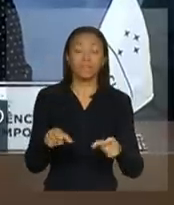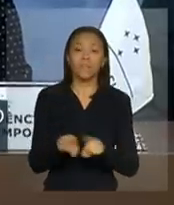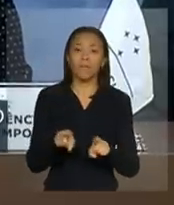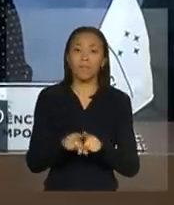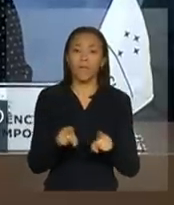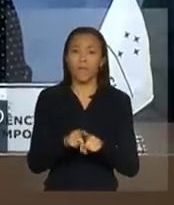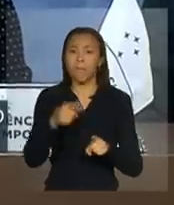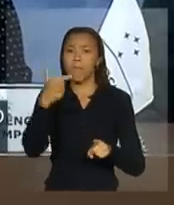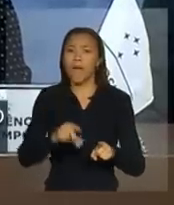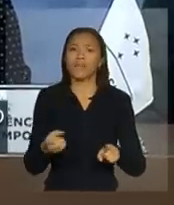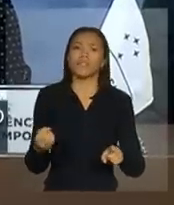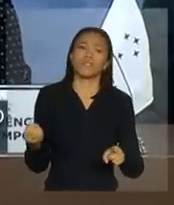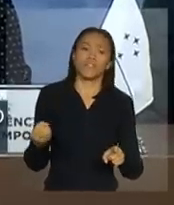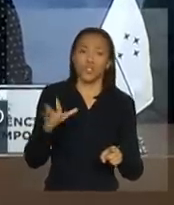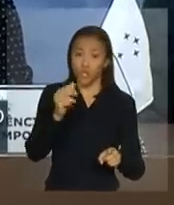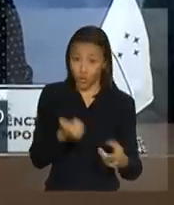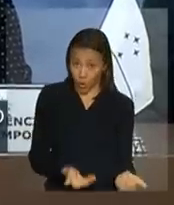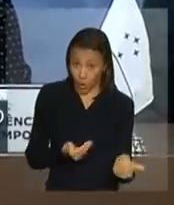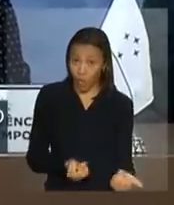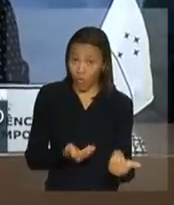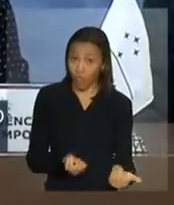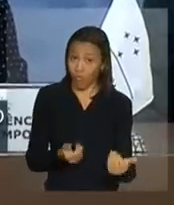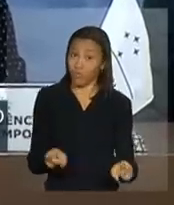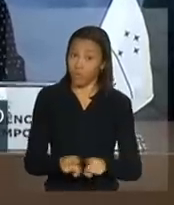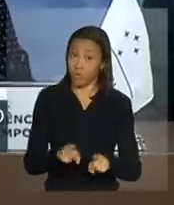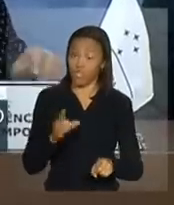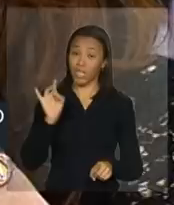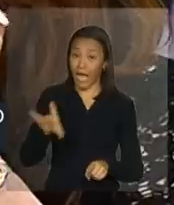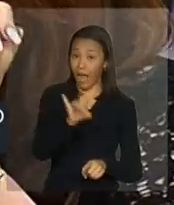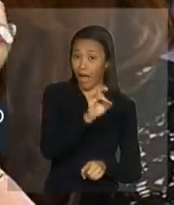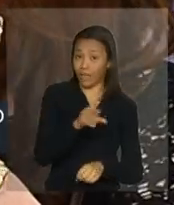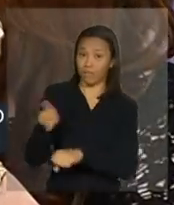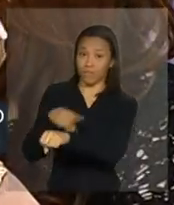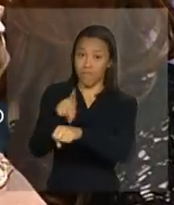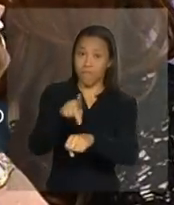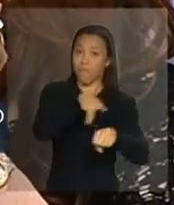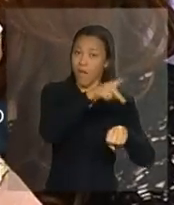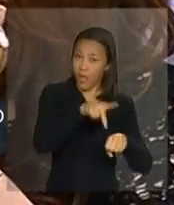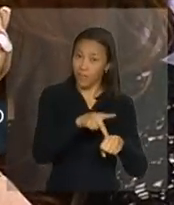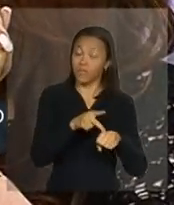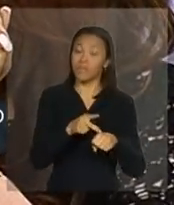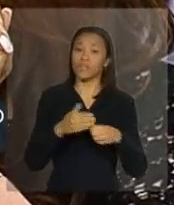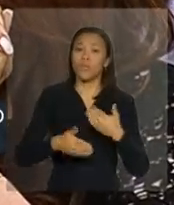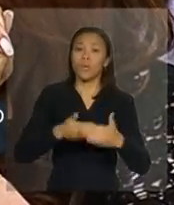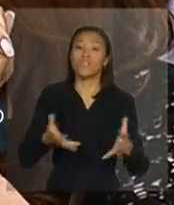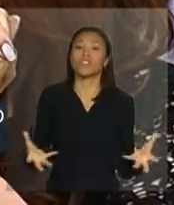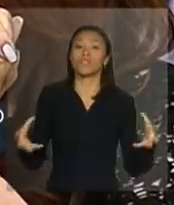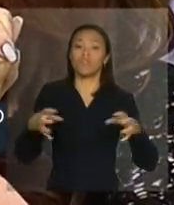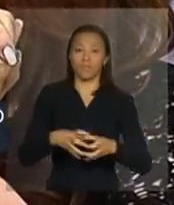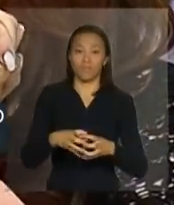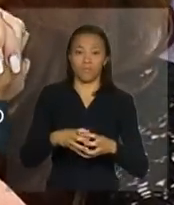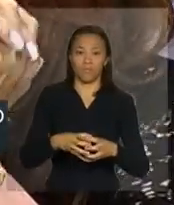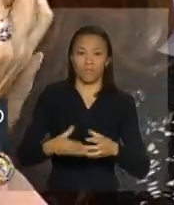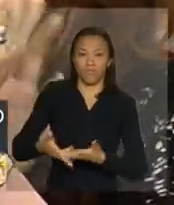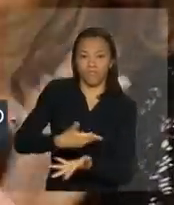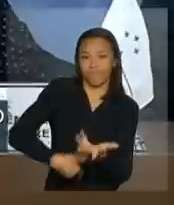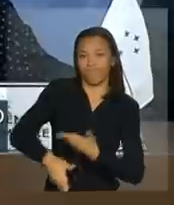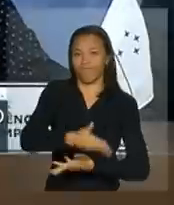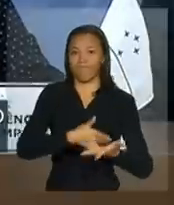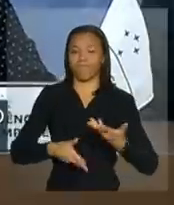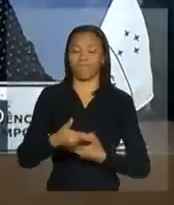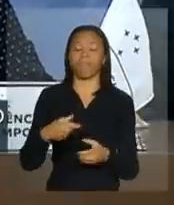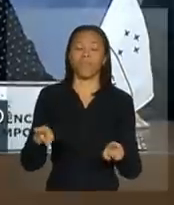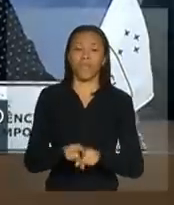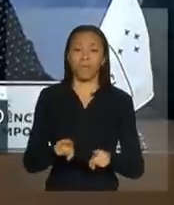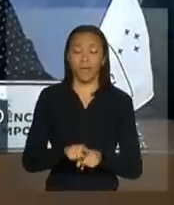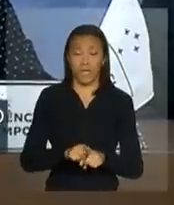das novas gerações, dos jovens dos nossos países no processo de integração regional. Quero